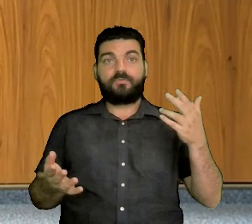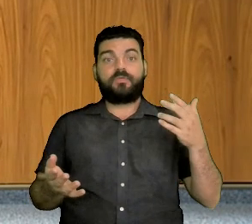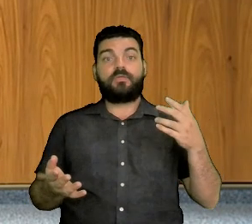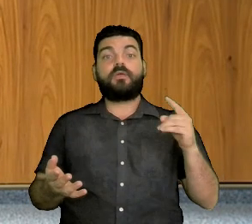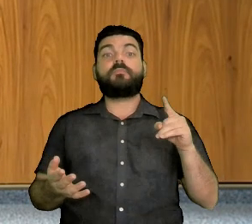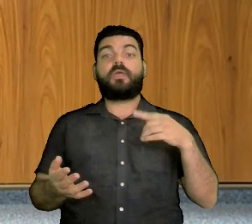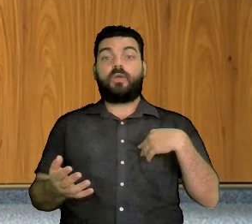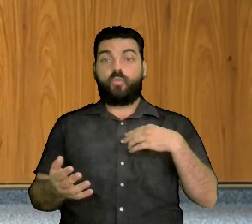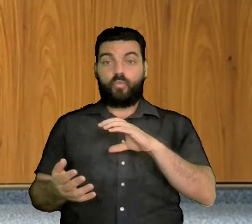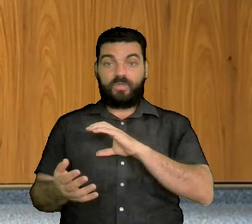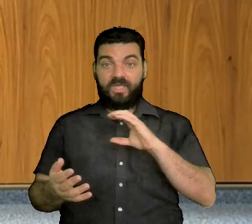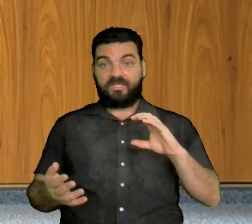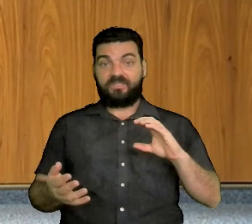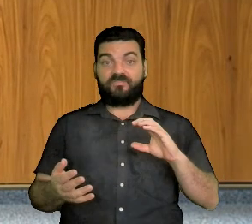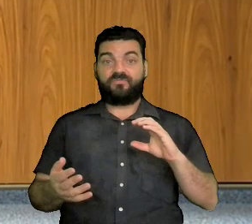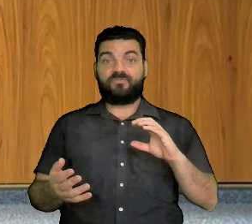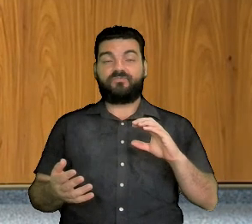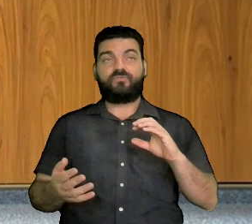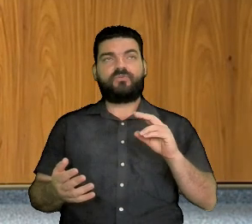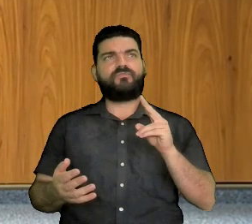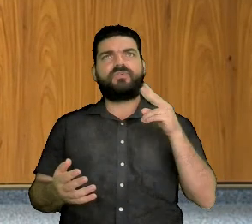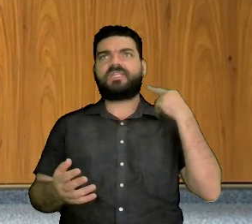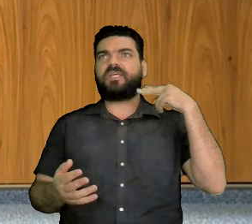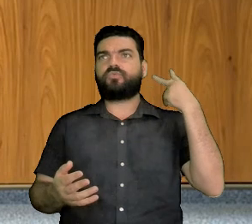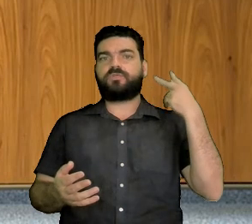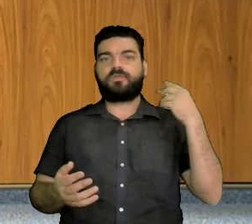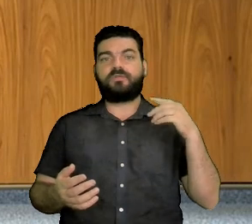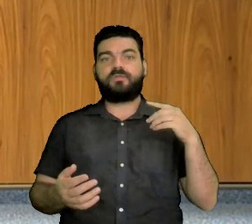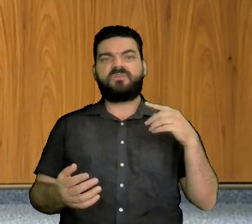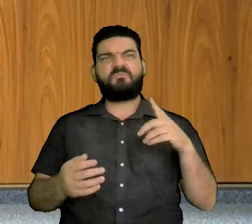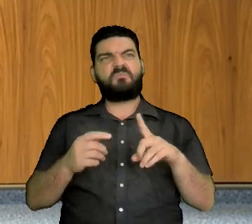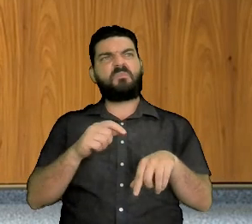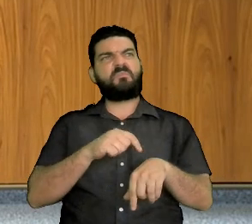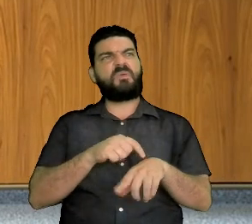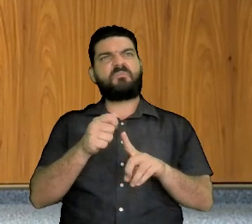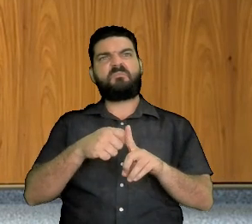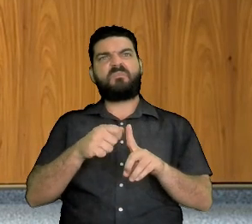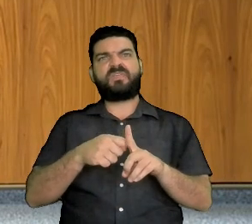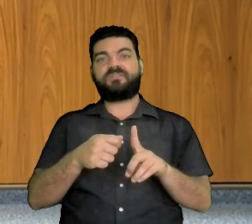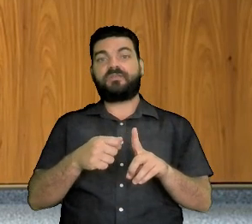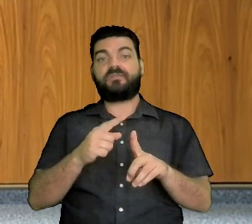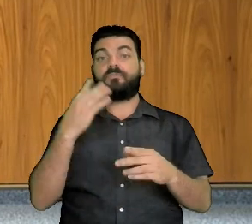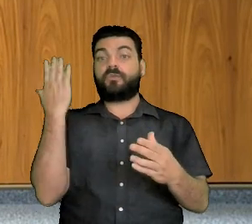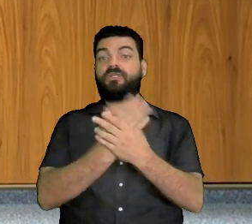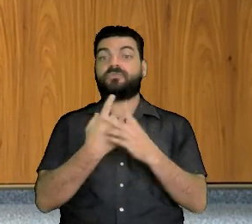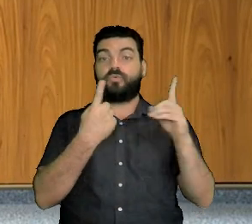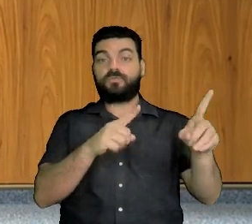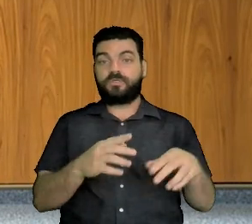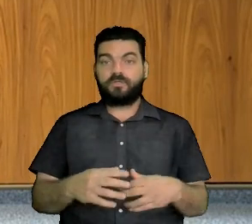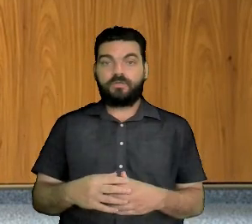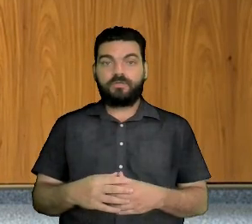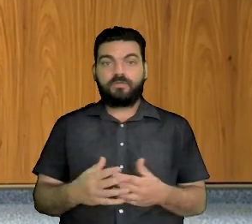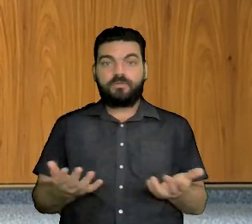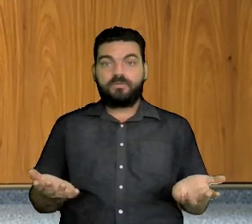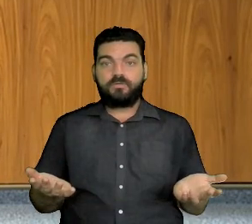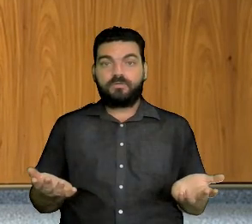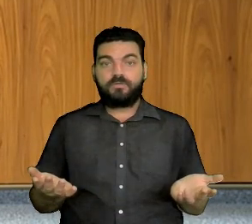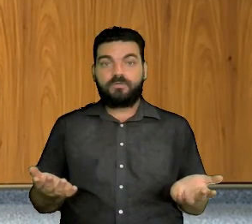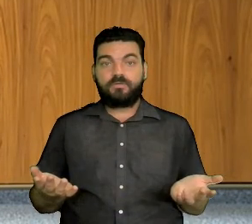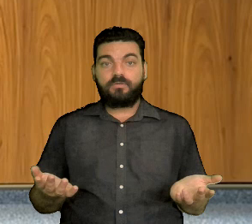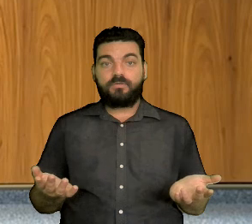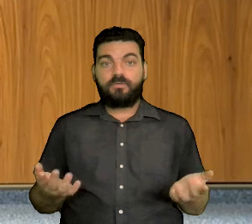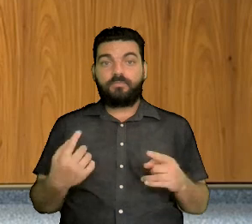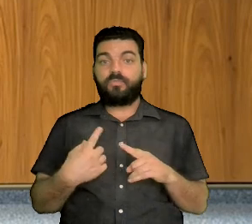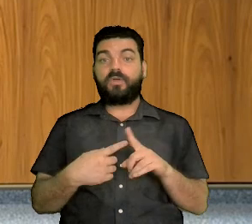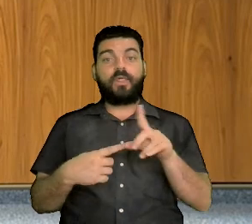tive minha cunhada foi vereadora numa cidade interior, presidiu a Câmara por alguns meses e foi entrar uma ação